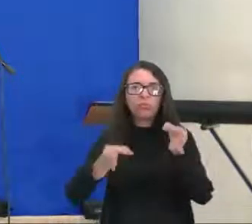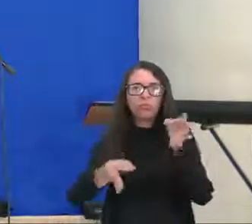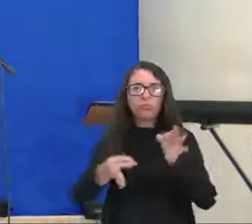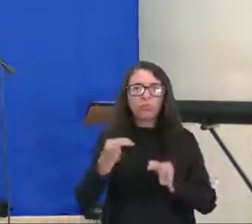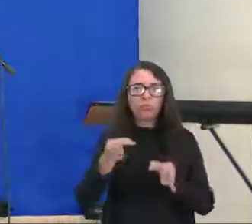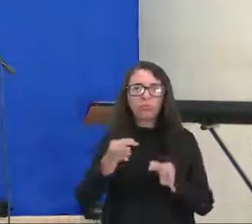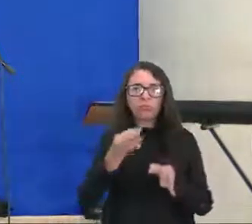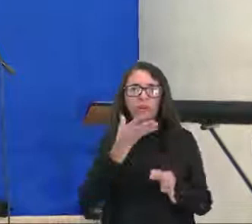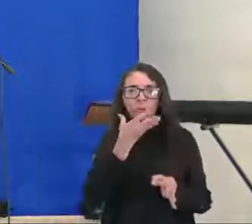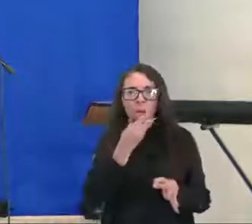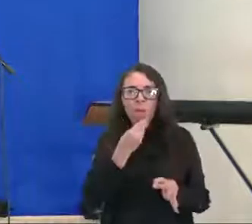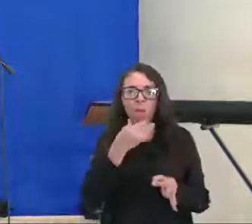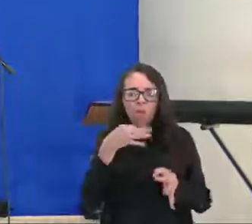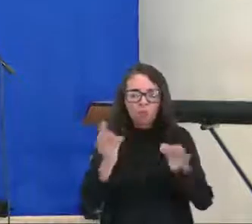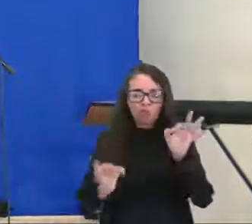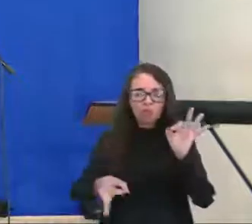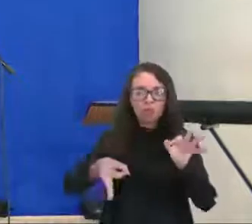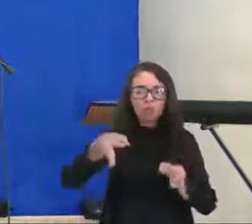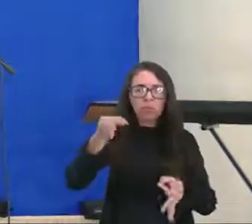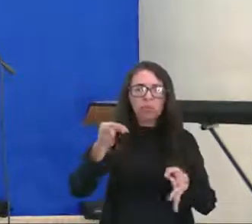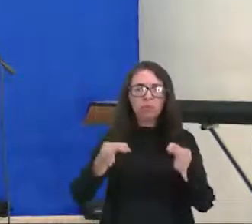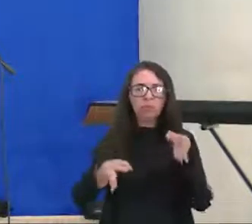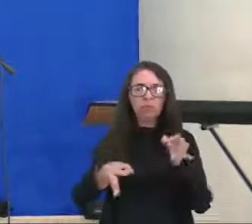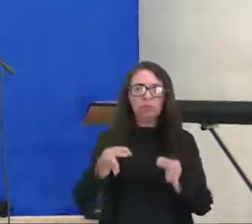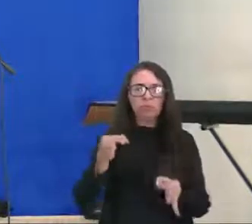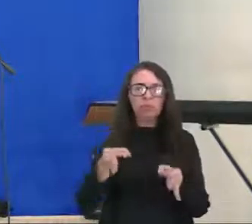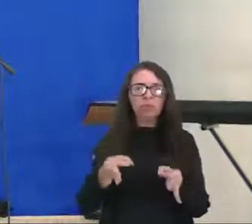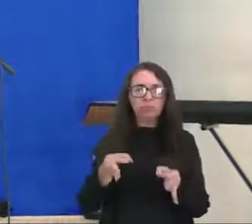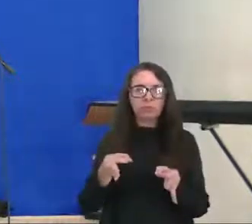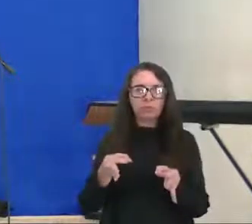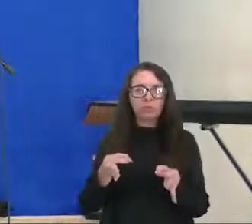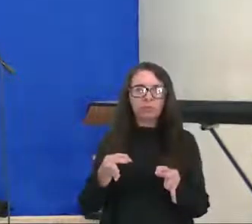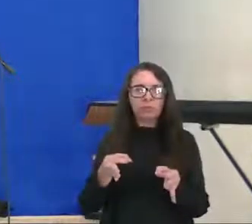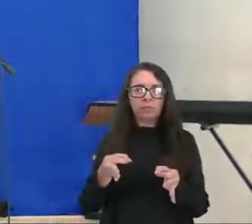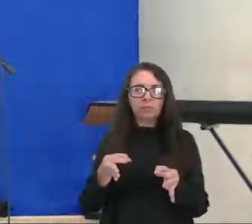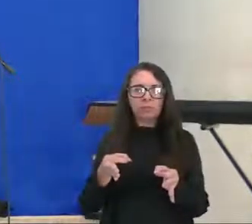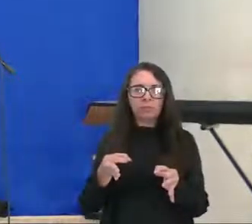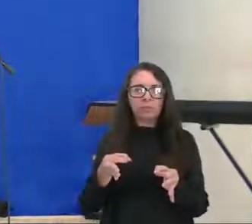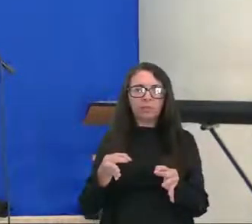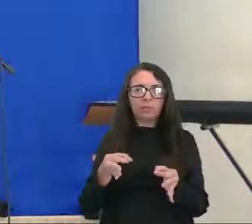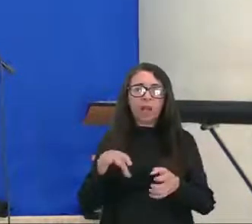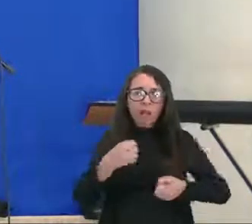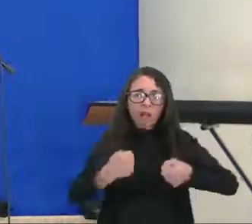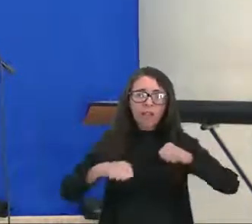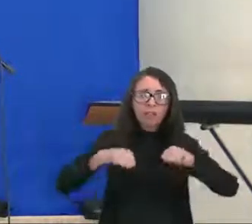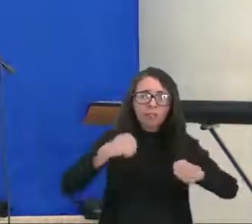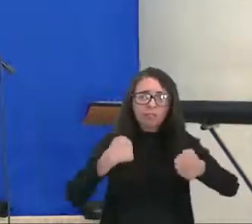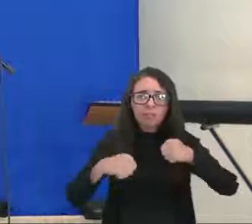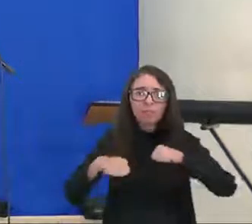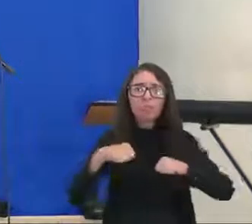Samuel começa a história do juiz. E Deus também capacitava esse juiz,